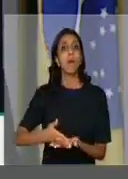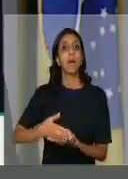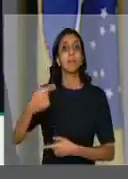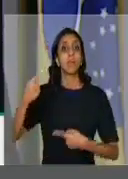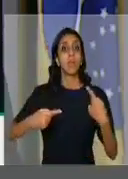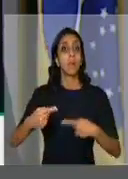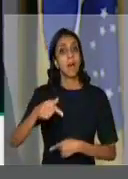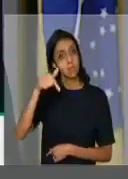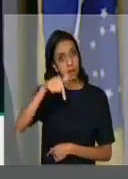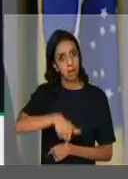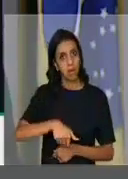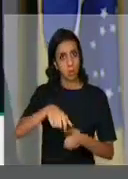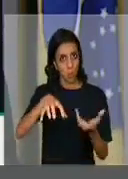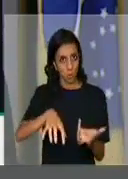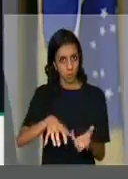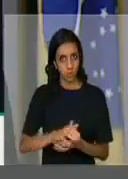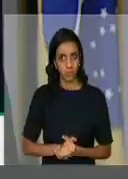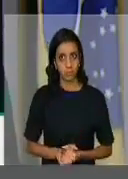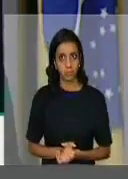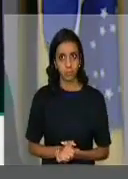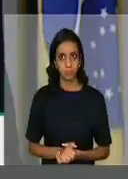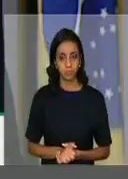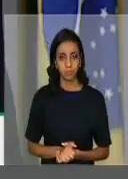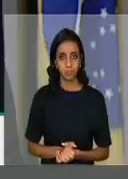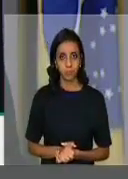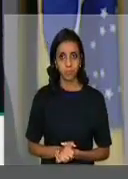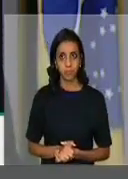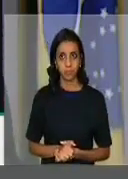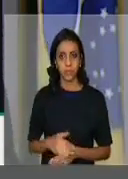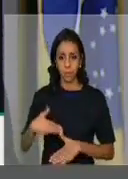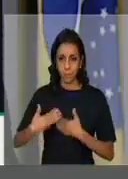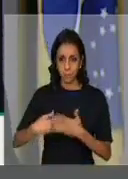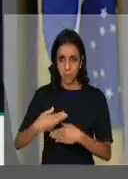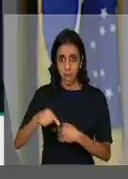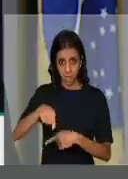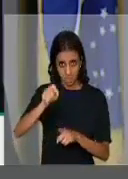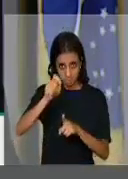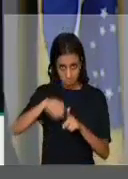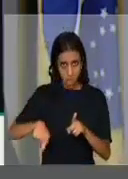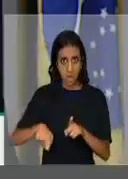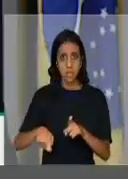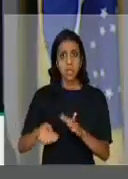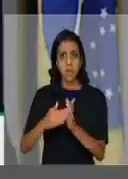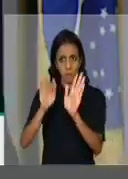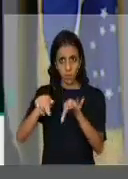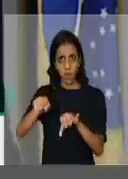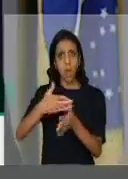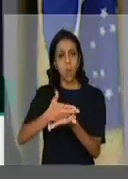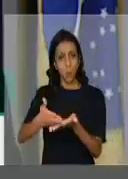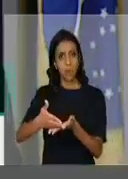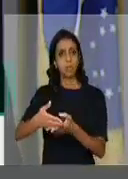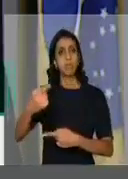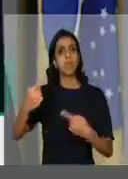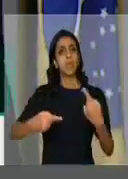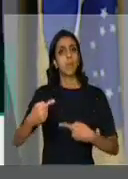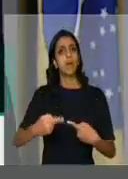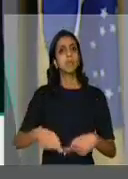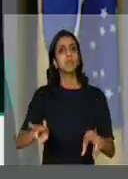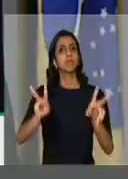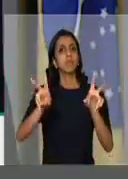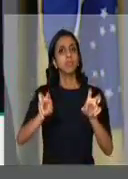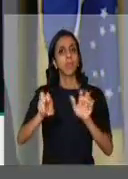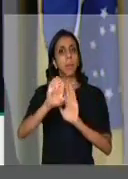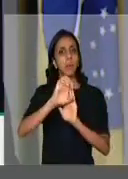debates nesta casa. Até o final deste mês, queremos estar iniciando o debate já da